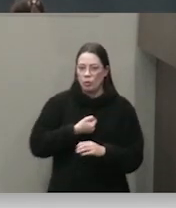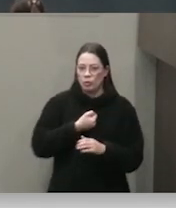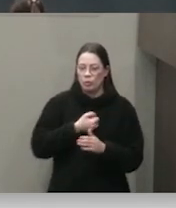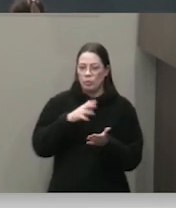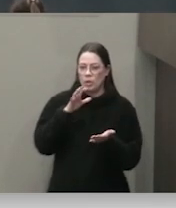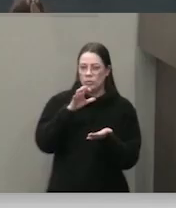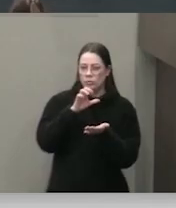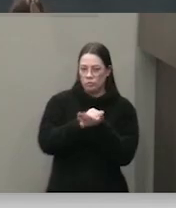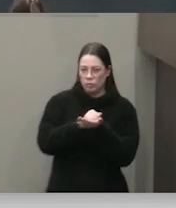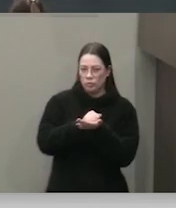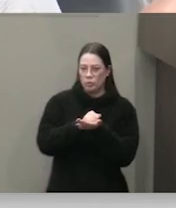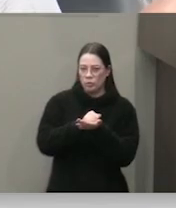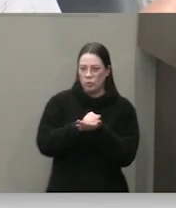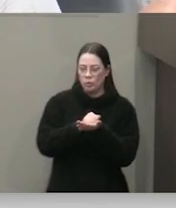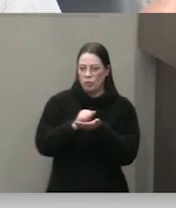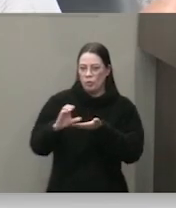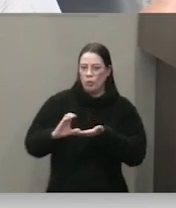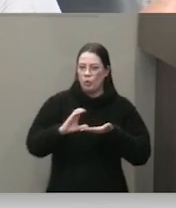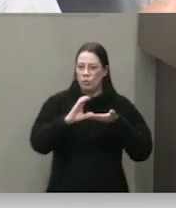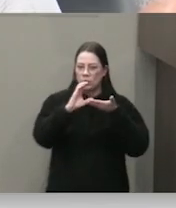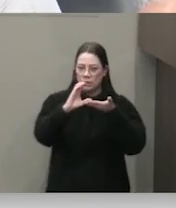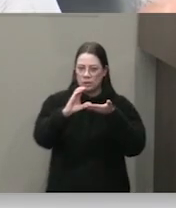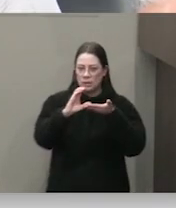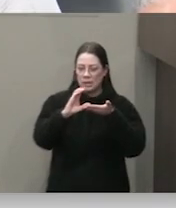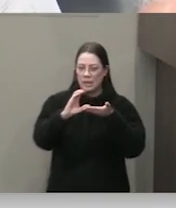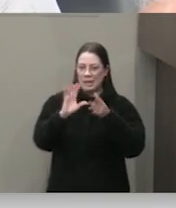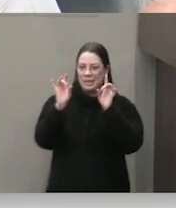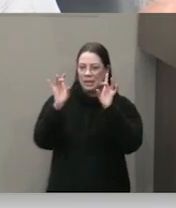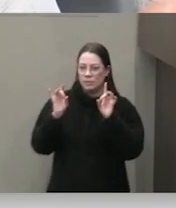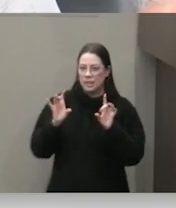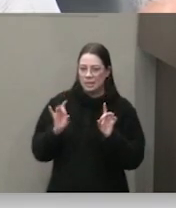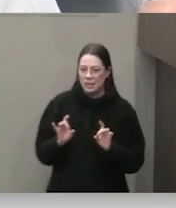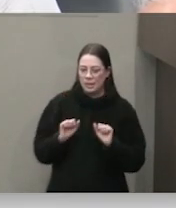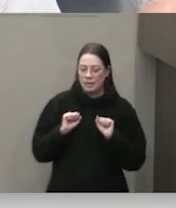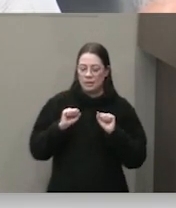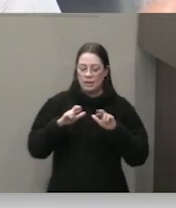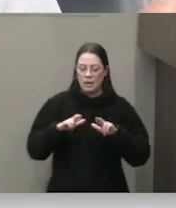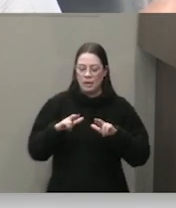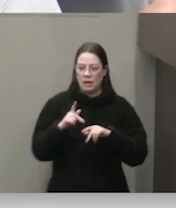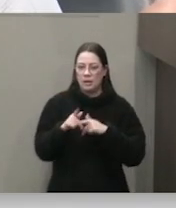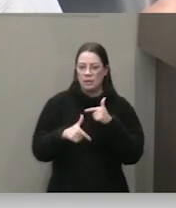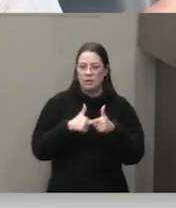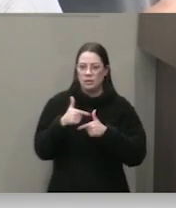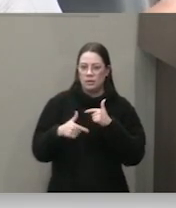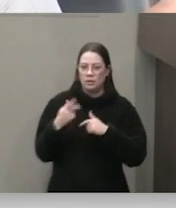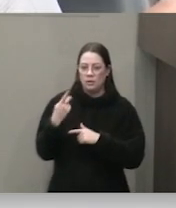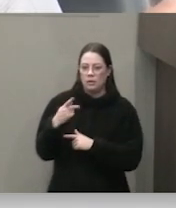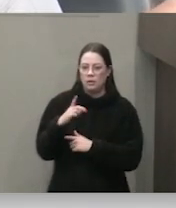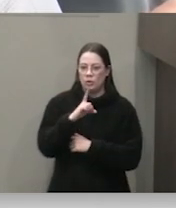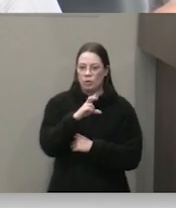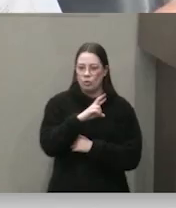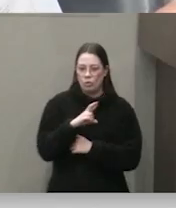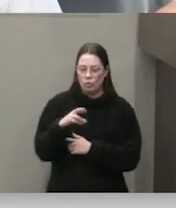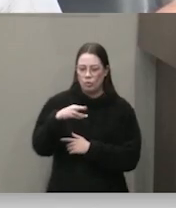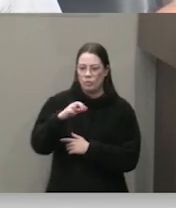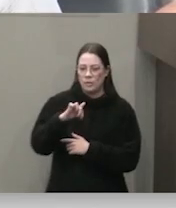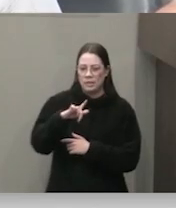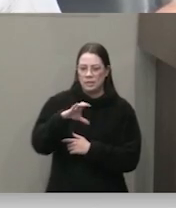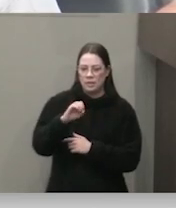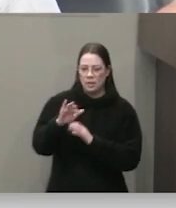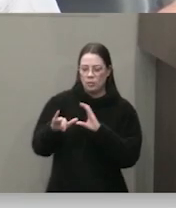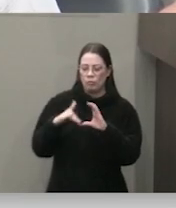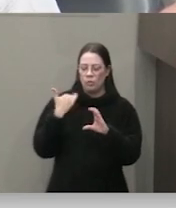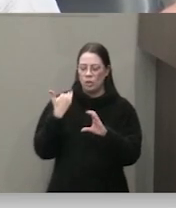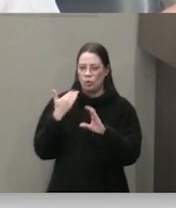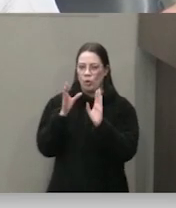do conselho da classe e a especialidade da área de atuação do mesmo. Até o doutor Marcelo agora nos mandou aqui um resumo, como